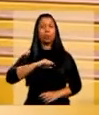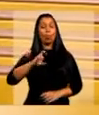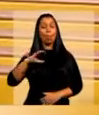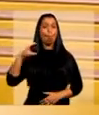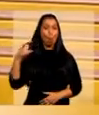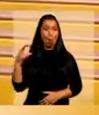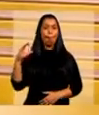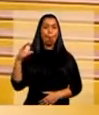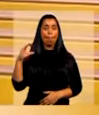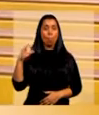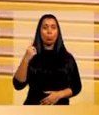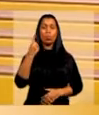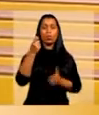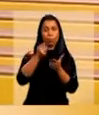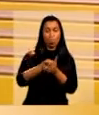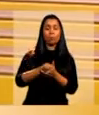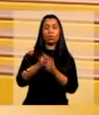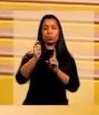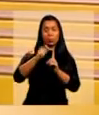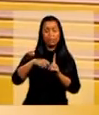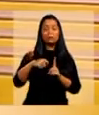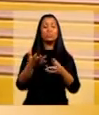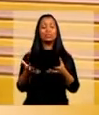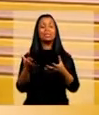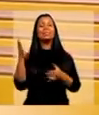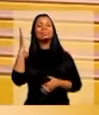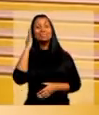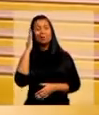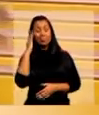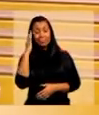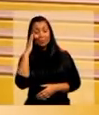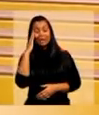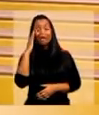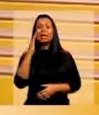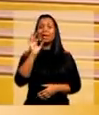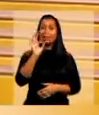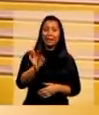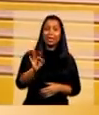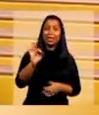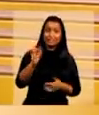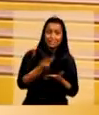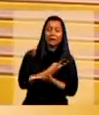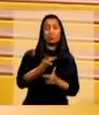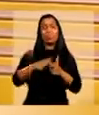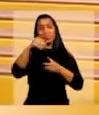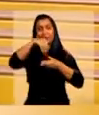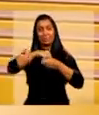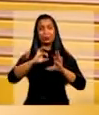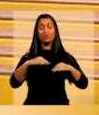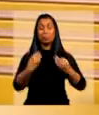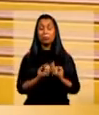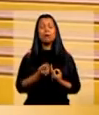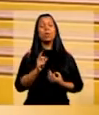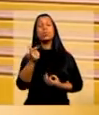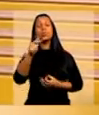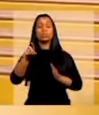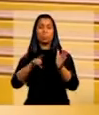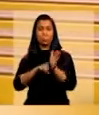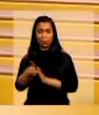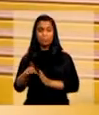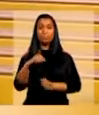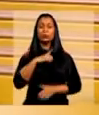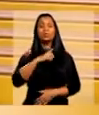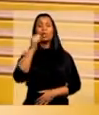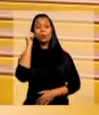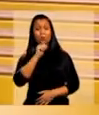omitem do cônjuge ao menos uma compra por mês. Eu queria saber se isso causa crise lá em casa, lá dentro. E uma outra